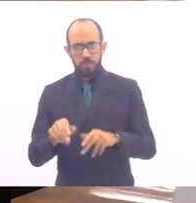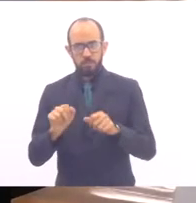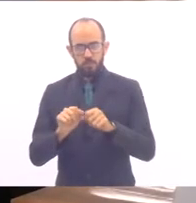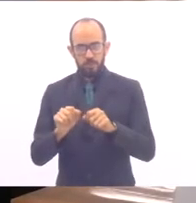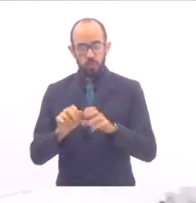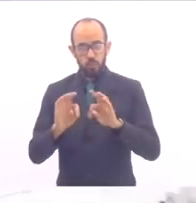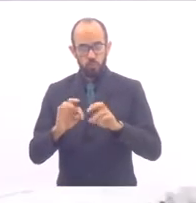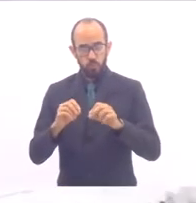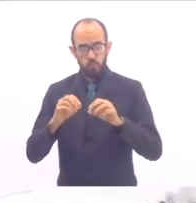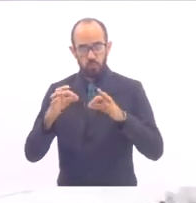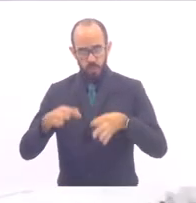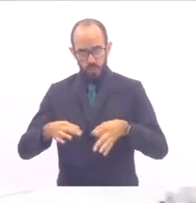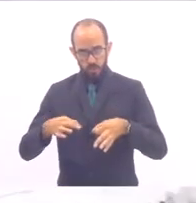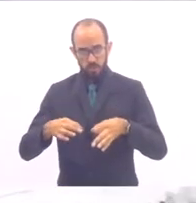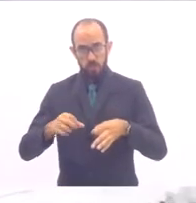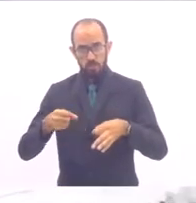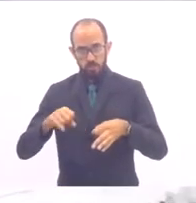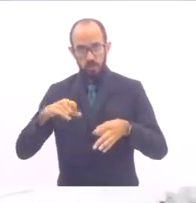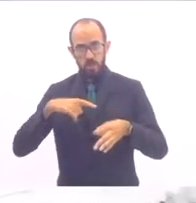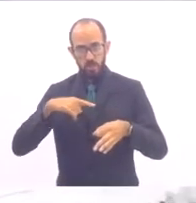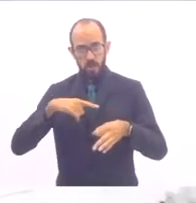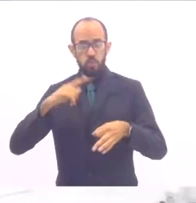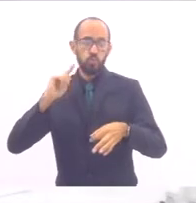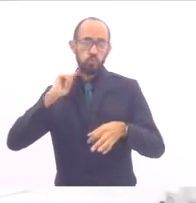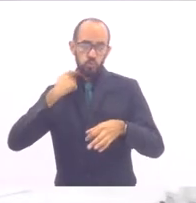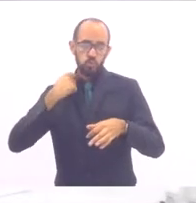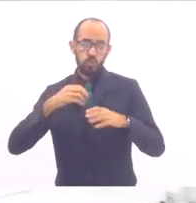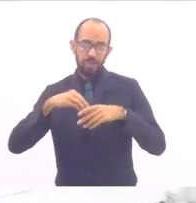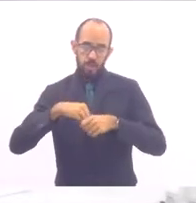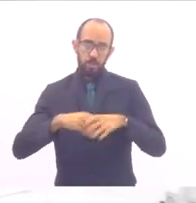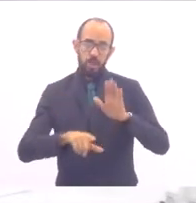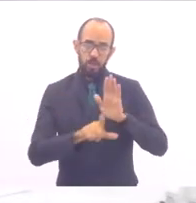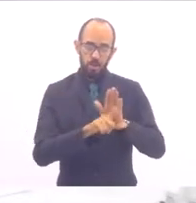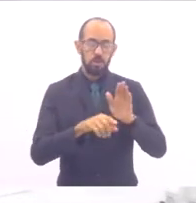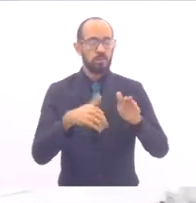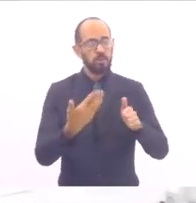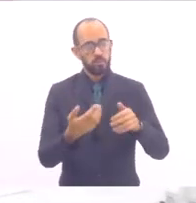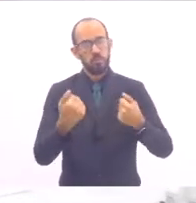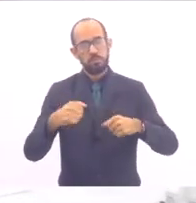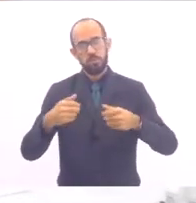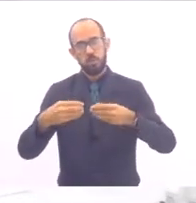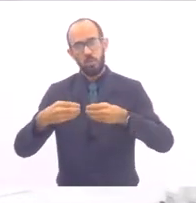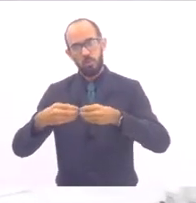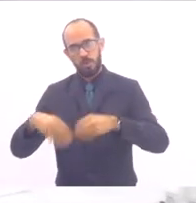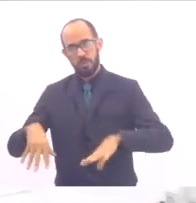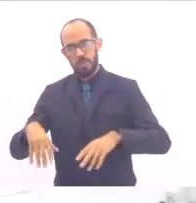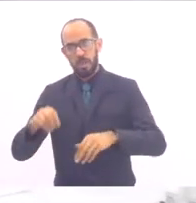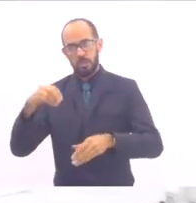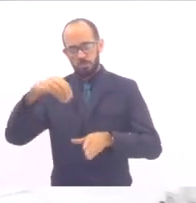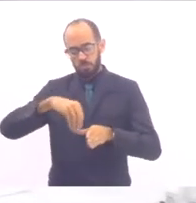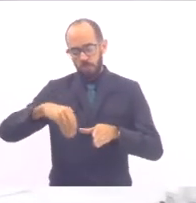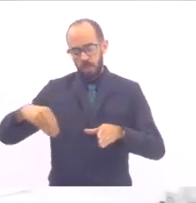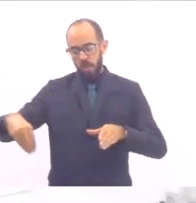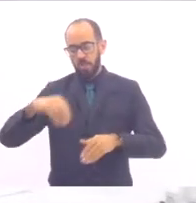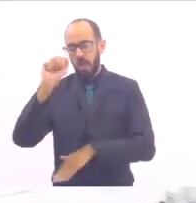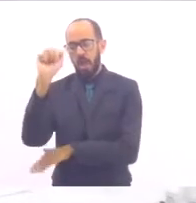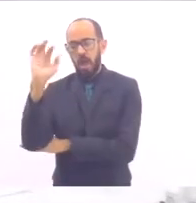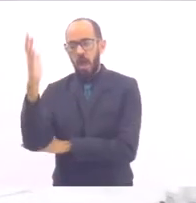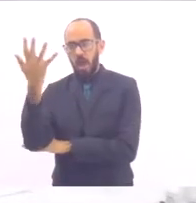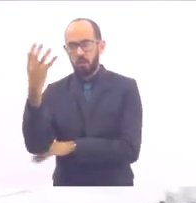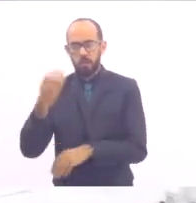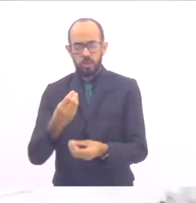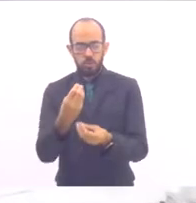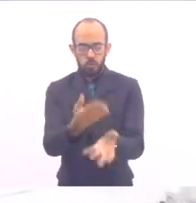direitinho, está emitindo, dentro da lei está. Então, você tem que compensar. Planta tantas árvores e dá os